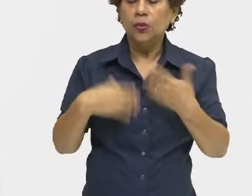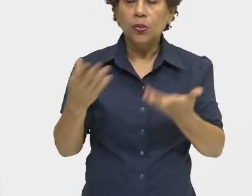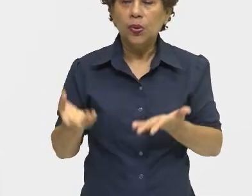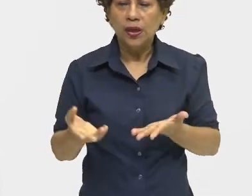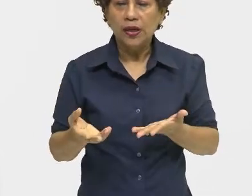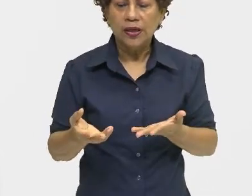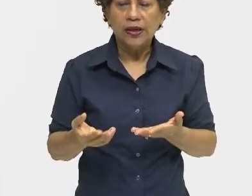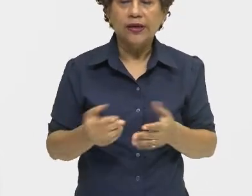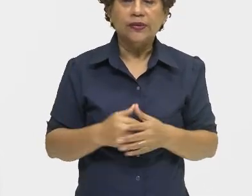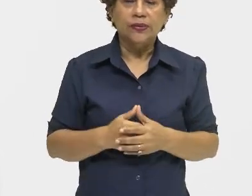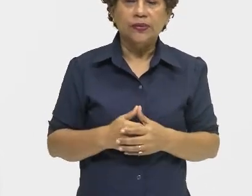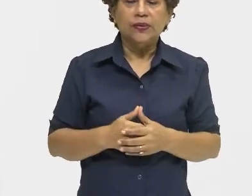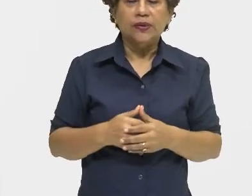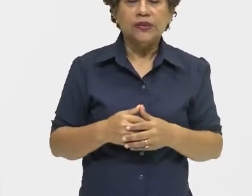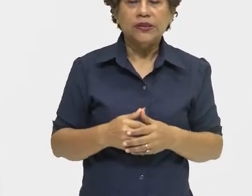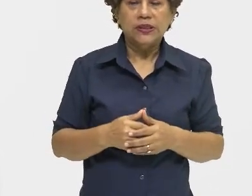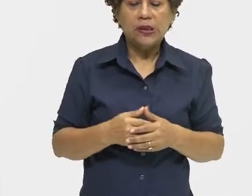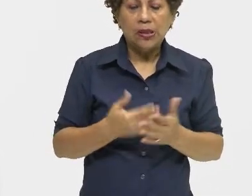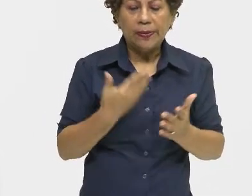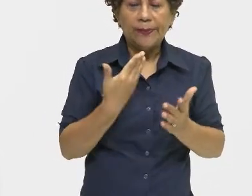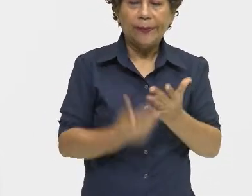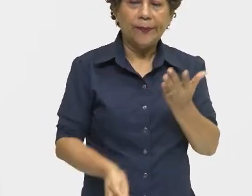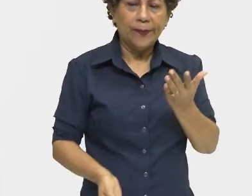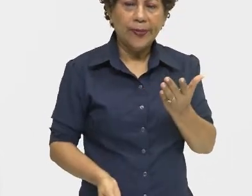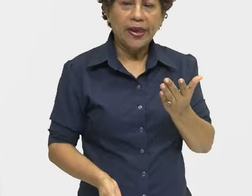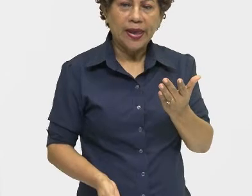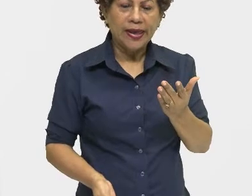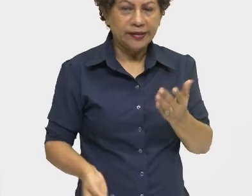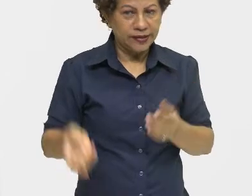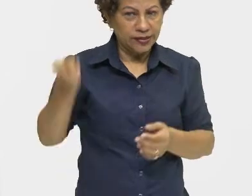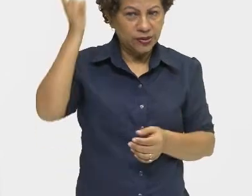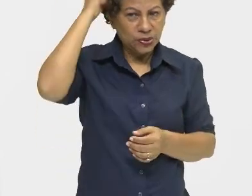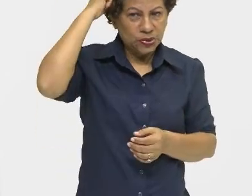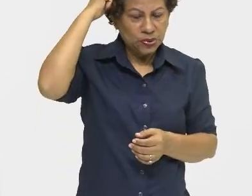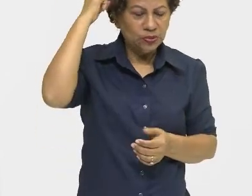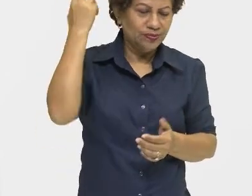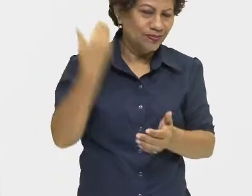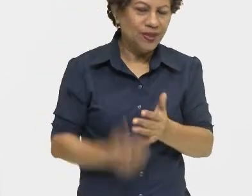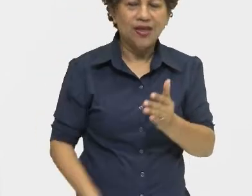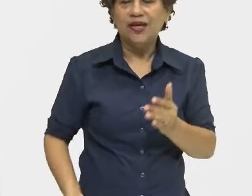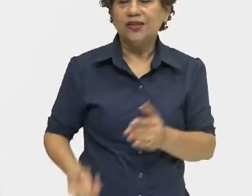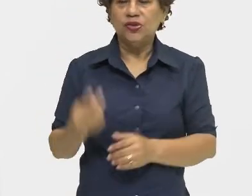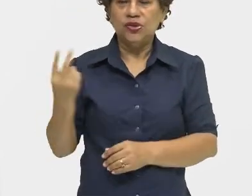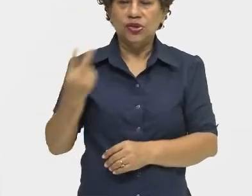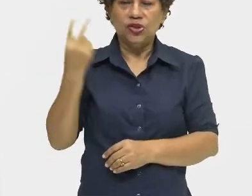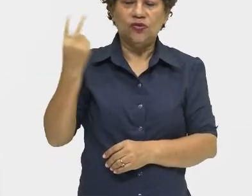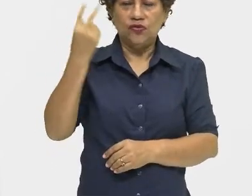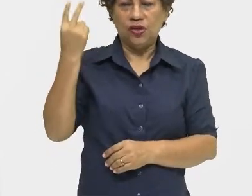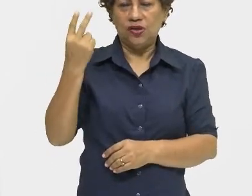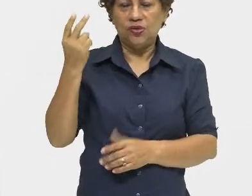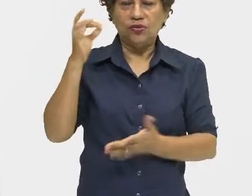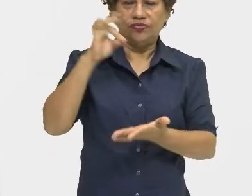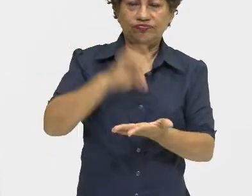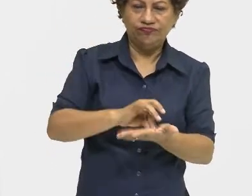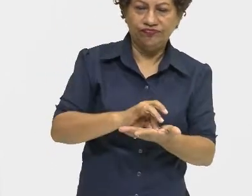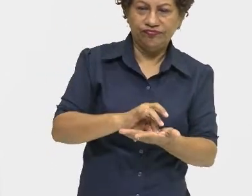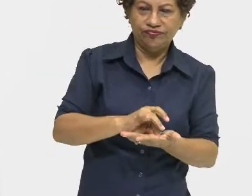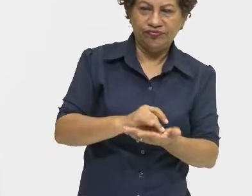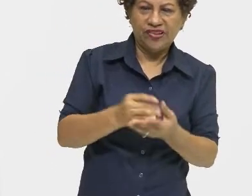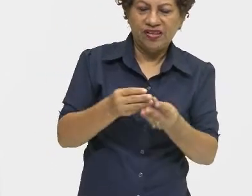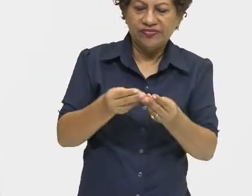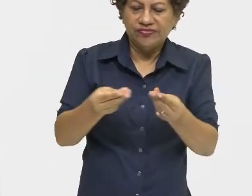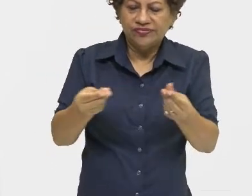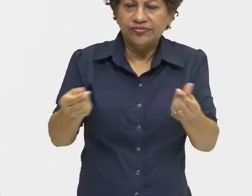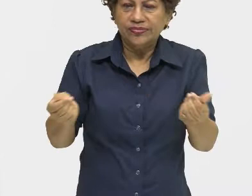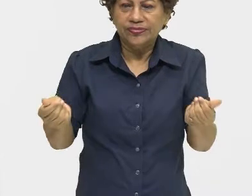atribui-lhe outros significados, esse elemento ele perde seu valor original, esvaziando o seu sentido